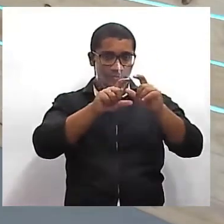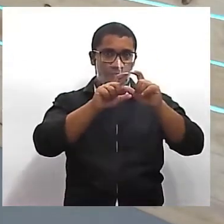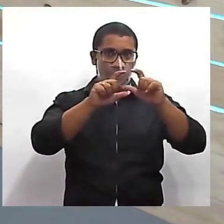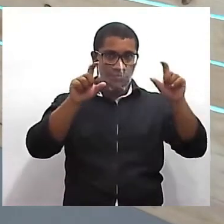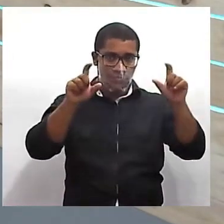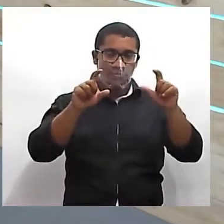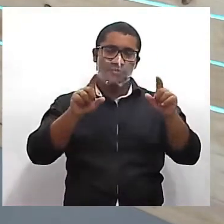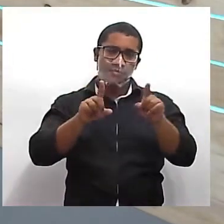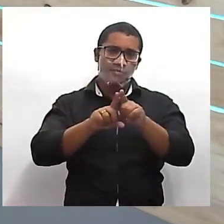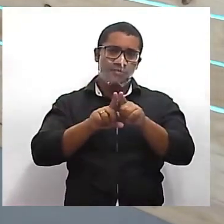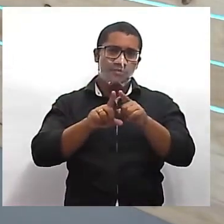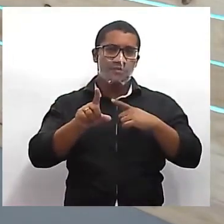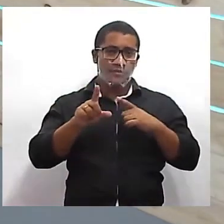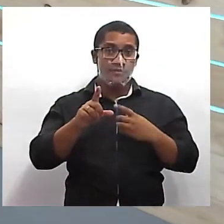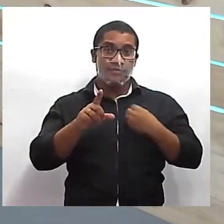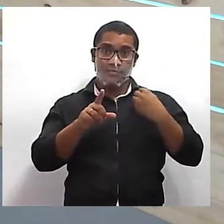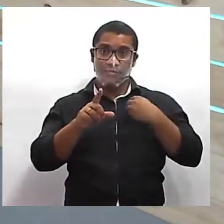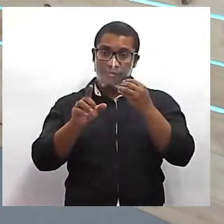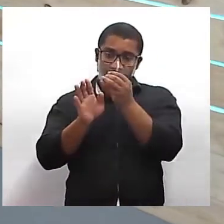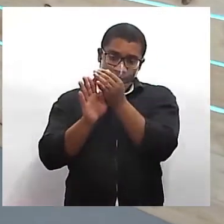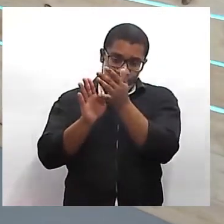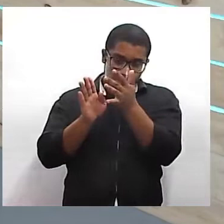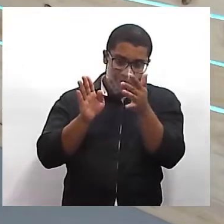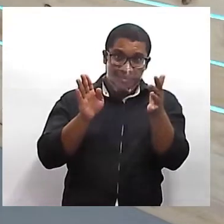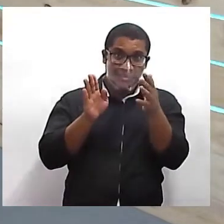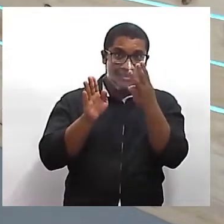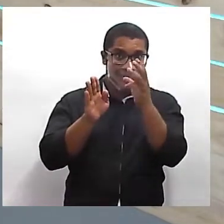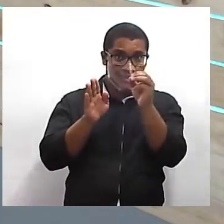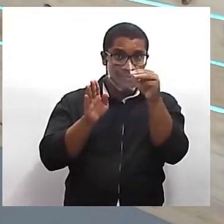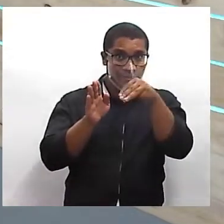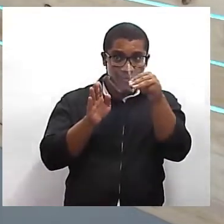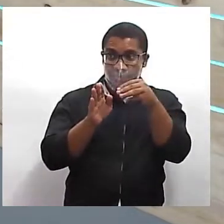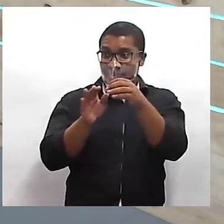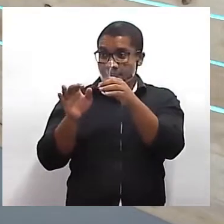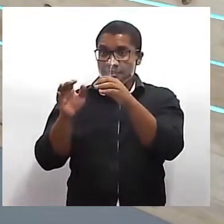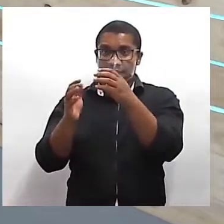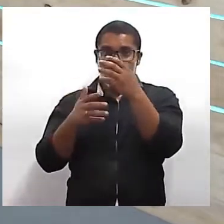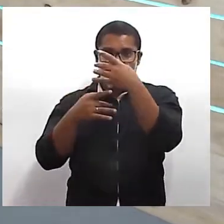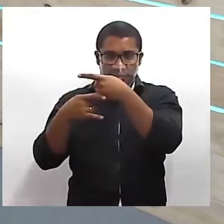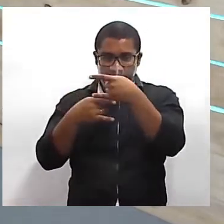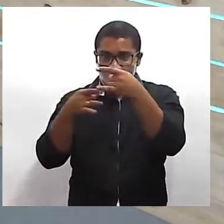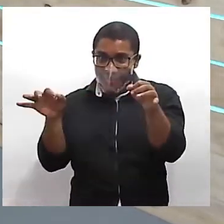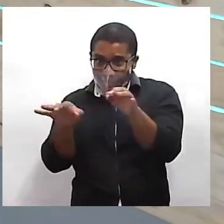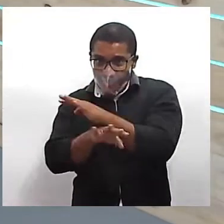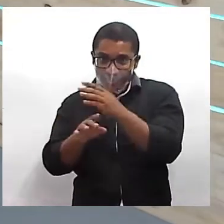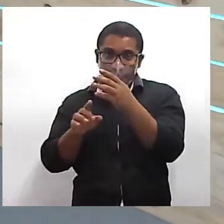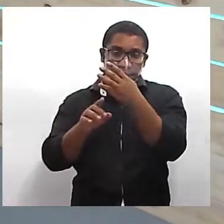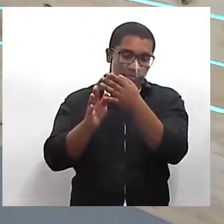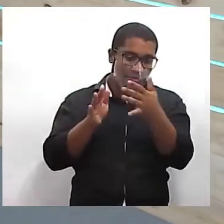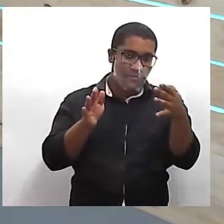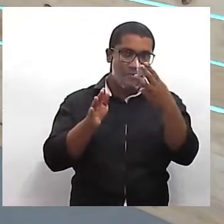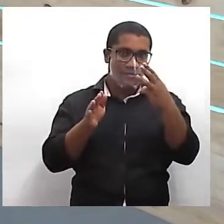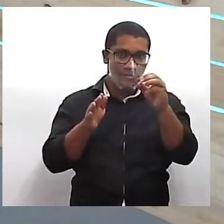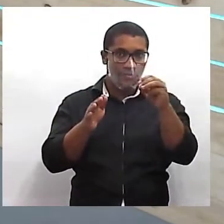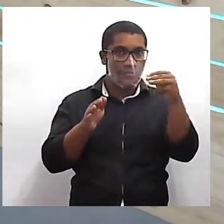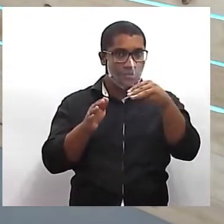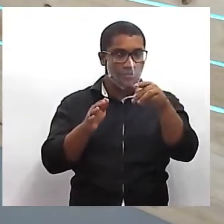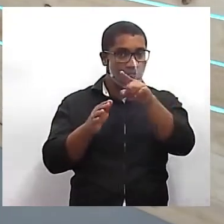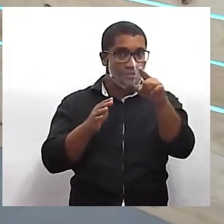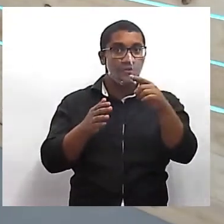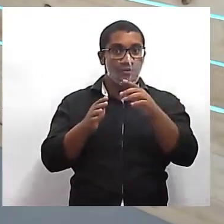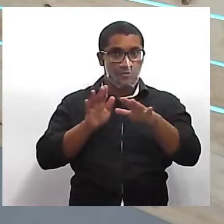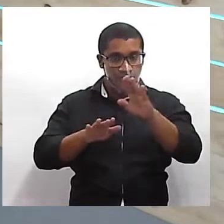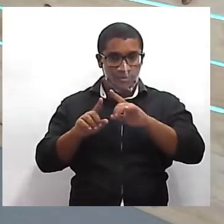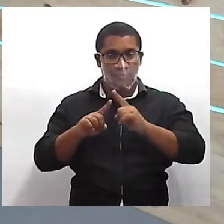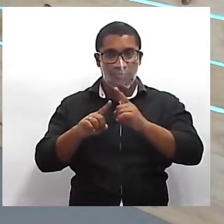permanecerá ativo até 30 minutos após o término da transmissão. E tenha muita atenção no preenchimento do formulário. Qualquer informação errada